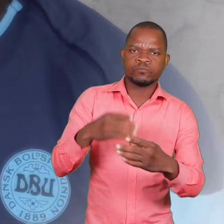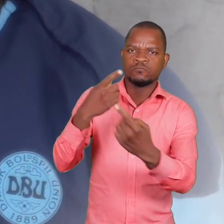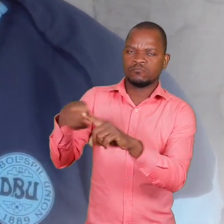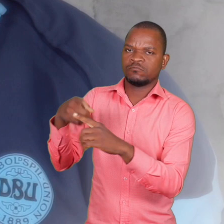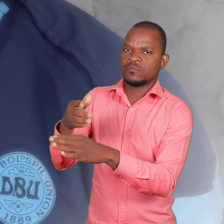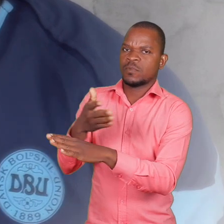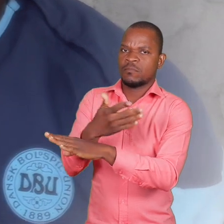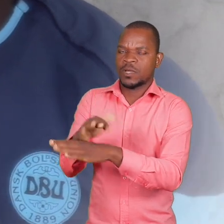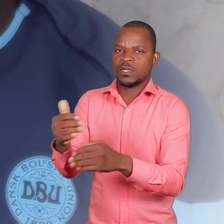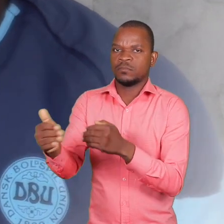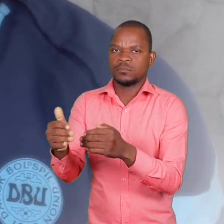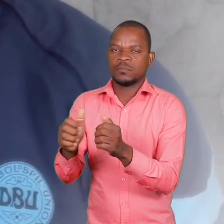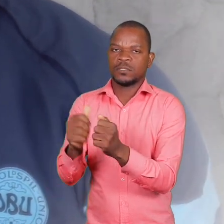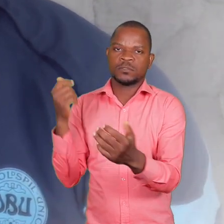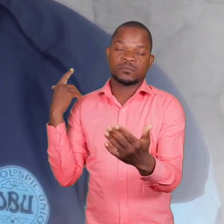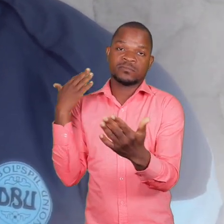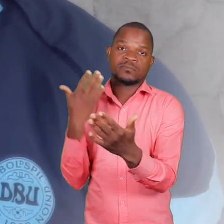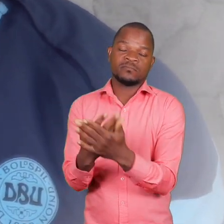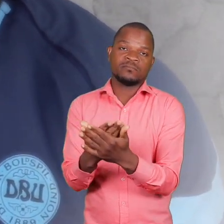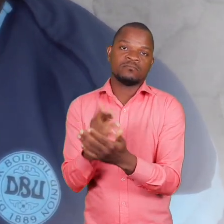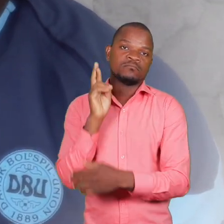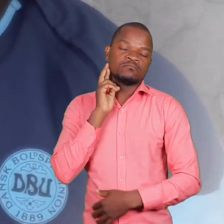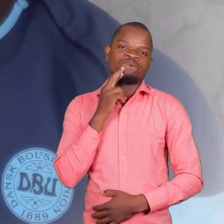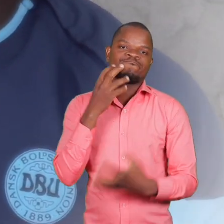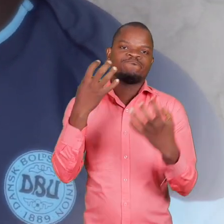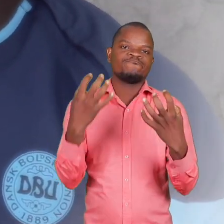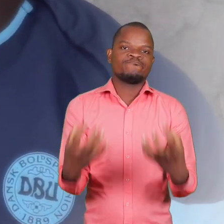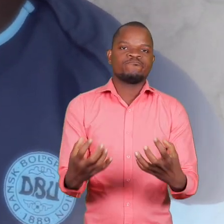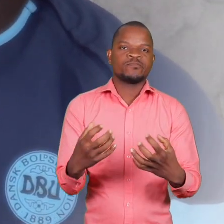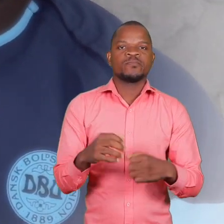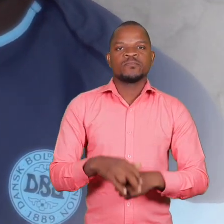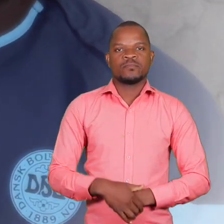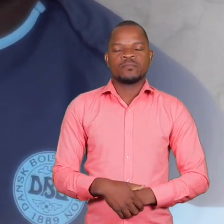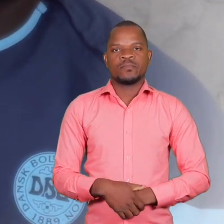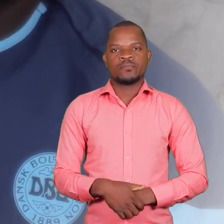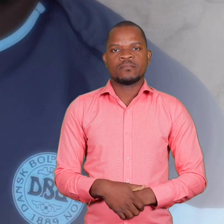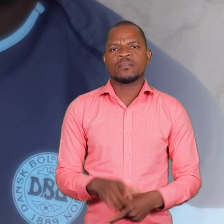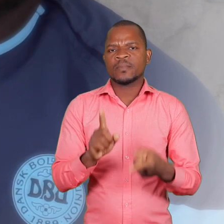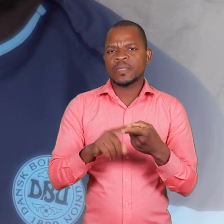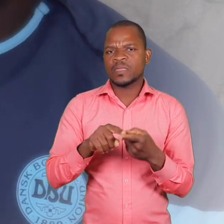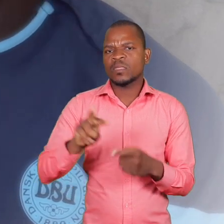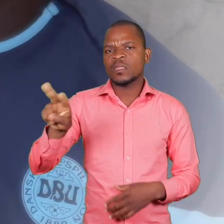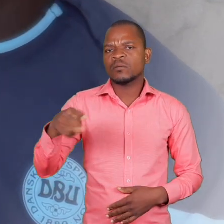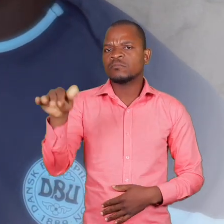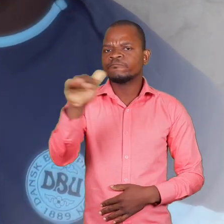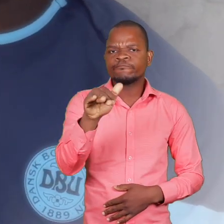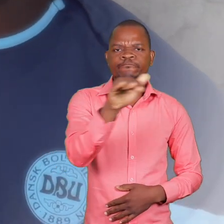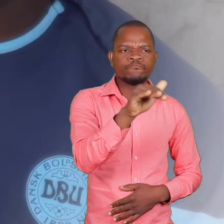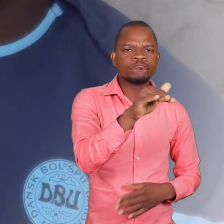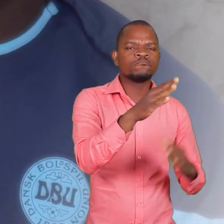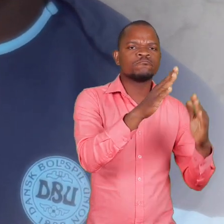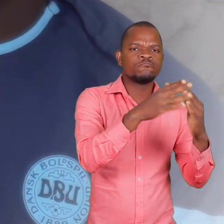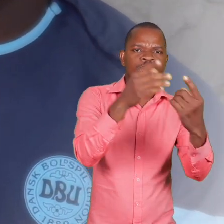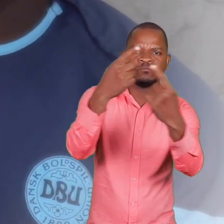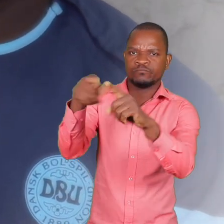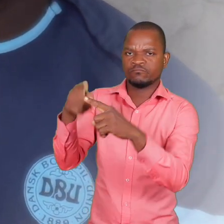nesta orla marítima, mas aquilo não foi possível. Eu vi em outras zonas e em outras casas,